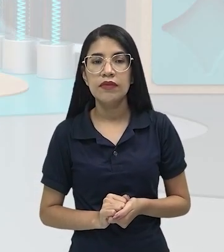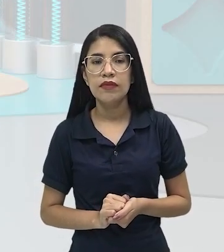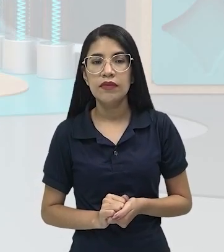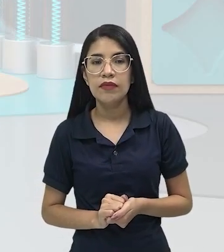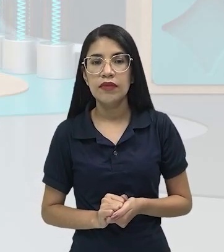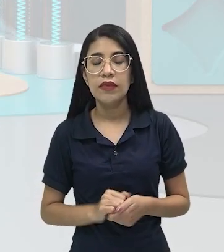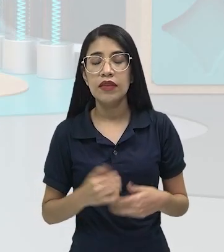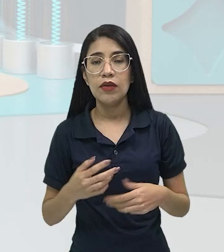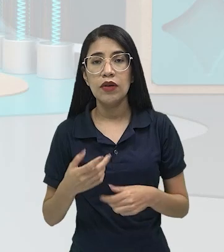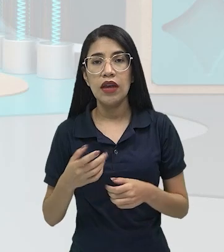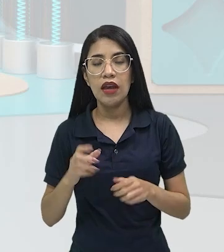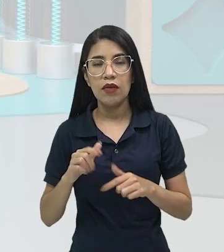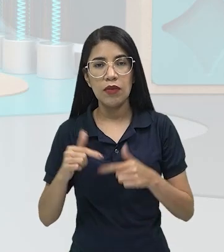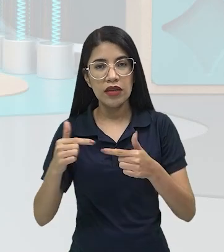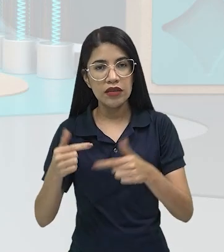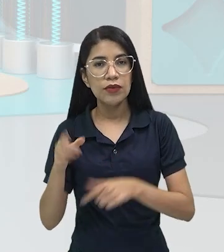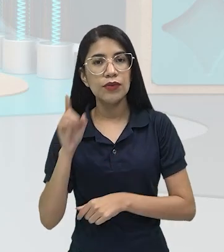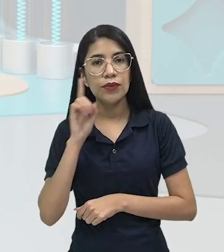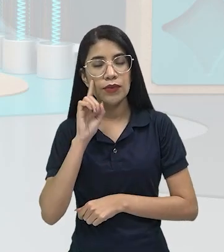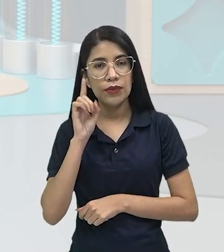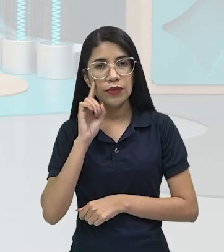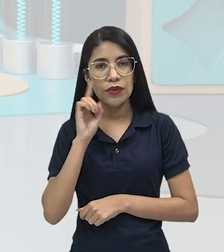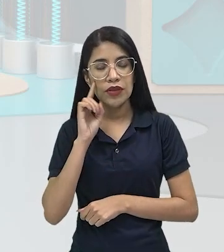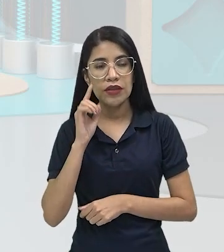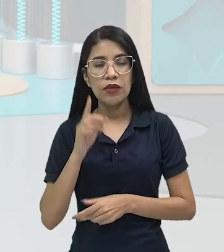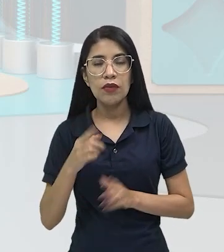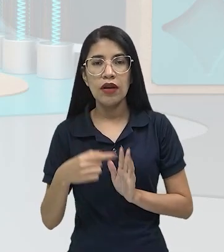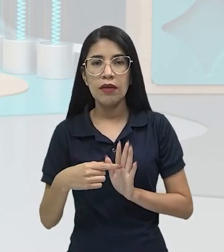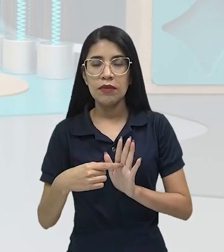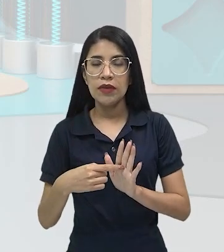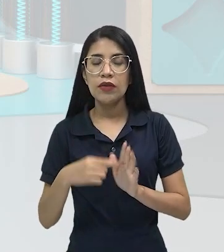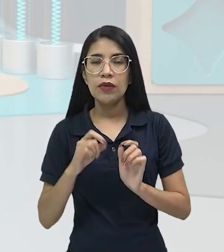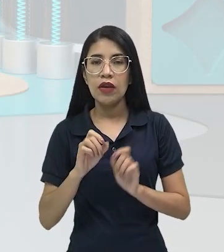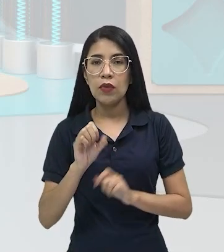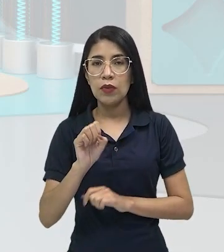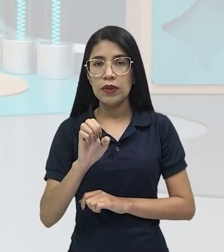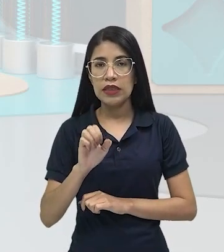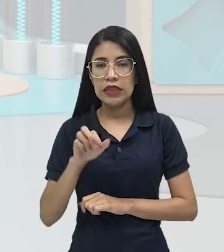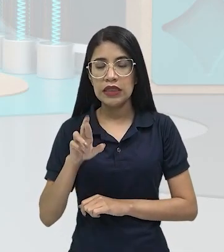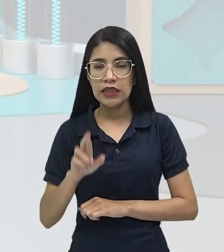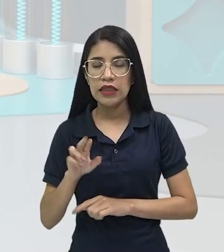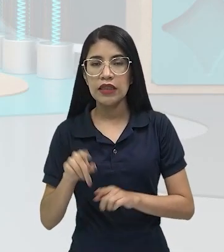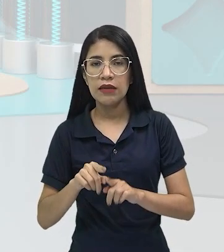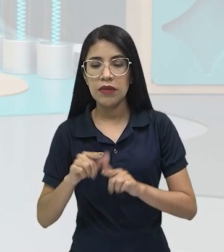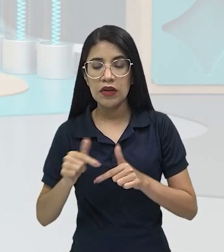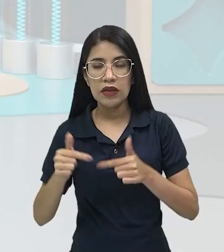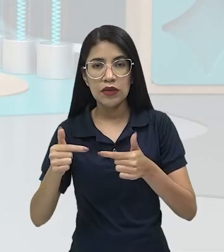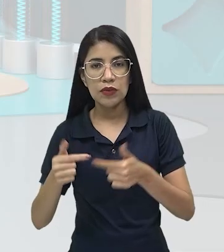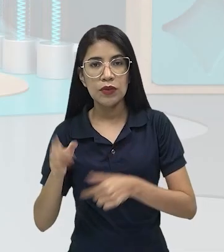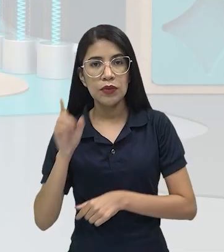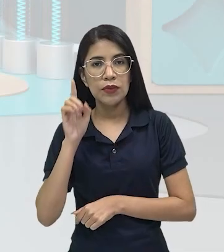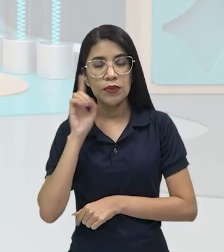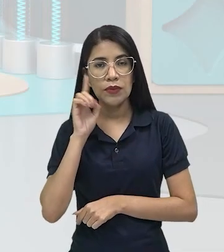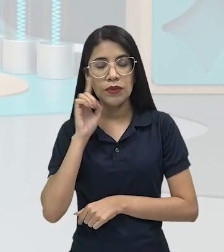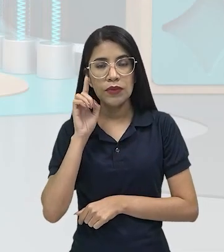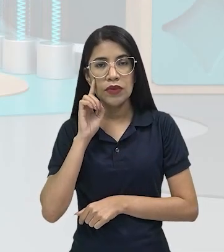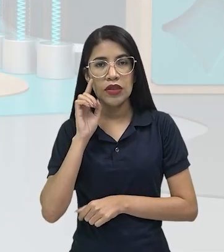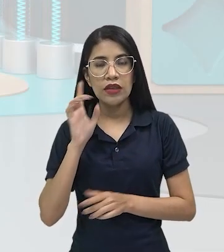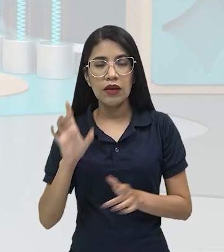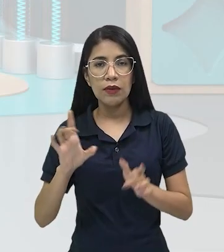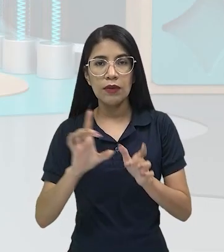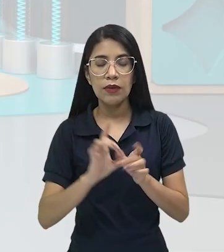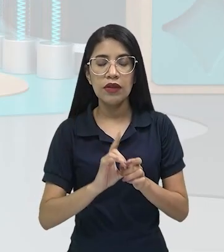naturais são ações cotidianas. Não está marcado ali, mas o verbo ser, novamente, né? São ações cotidianas, juntando esse sujeito ao